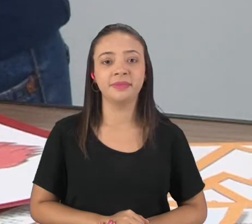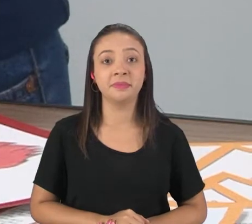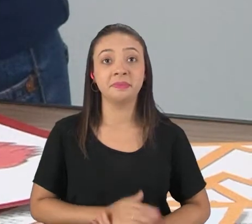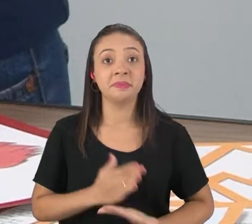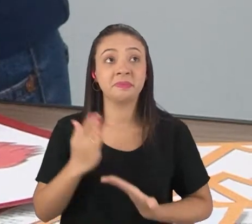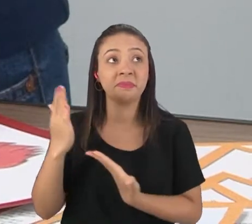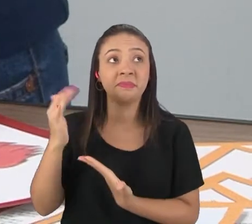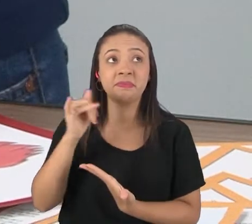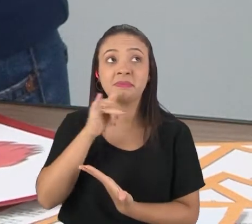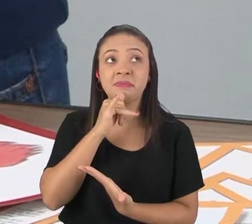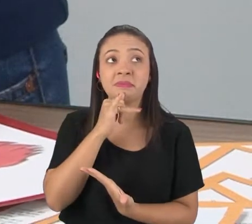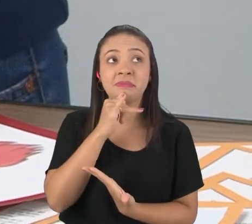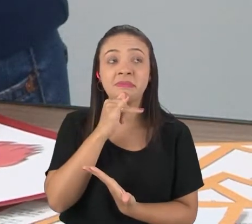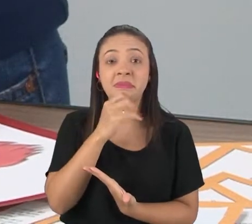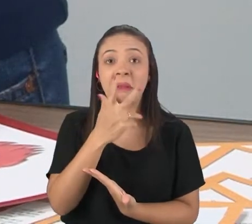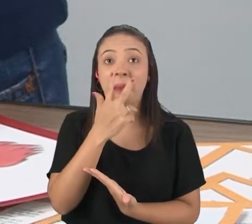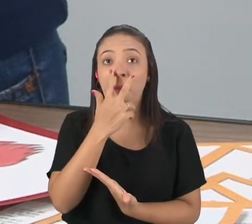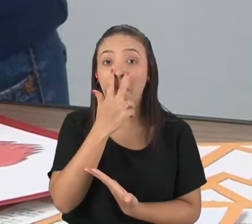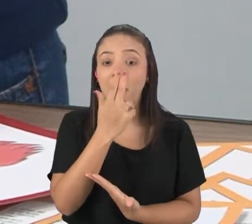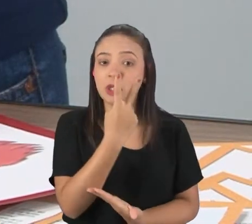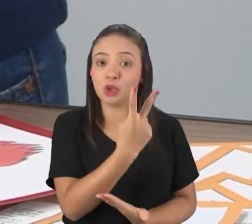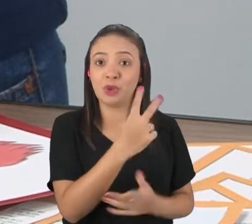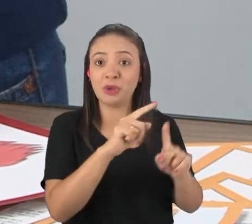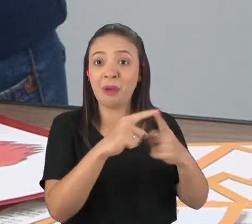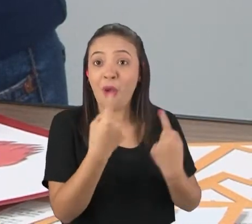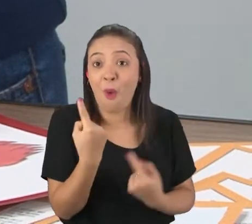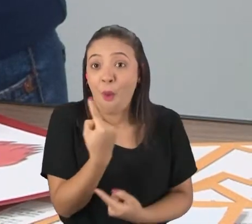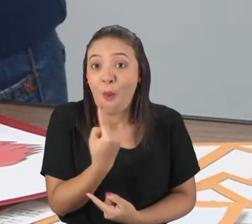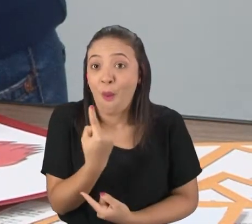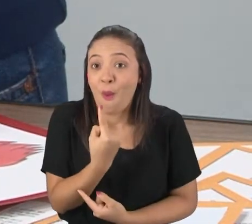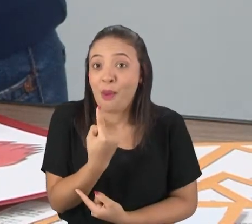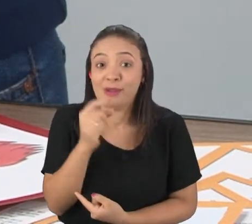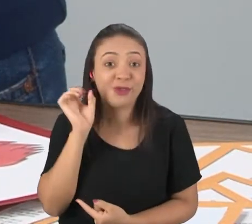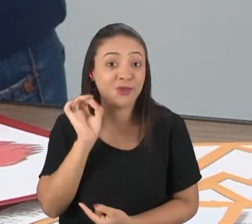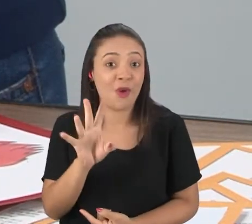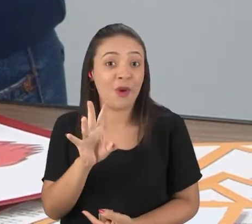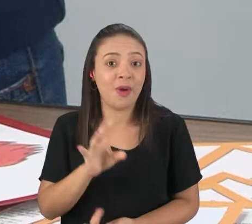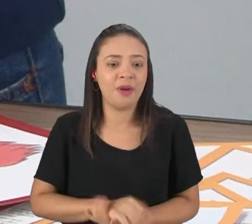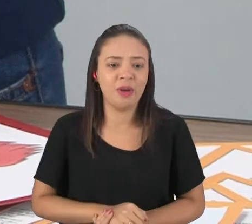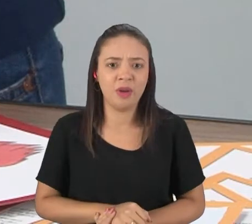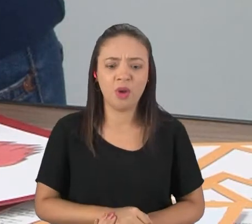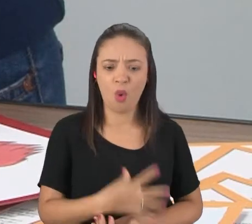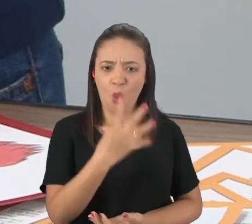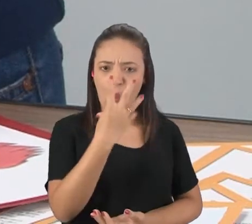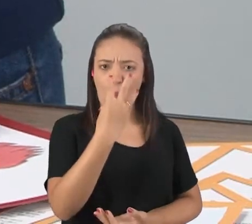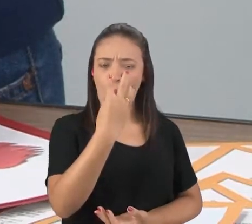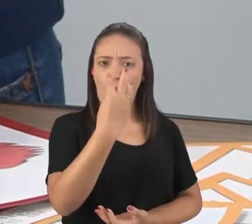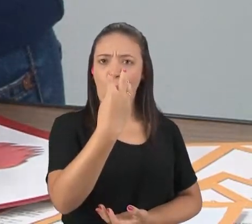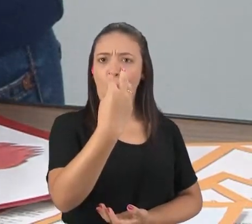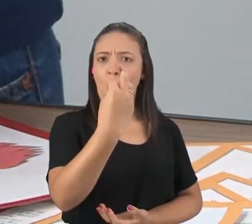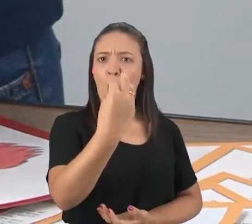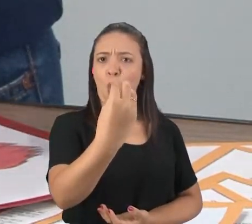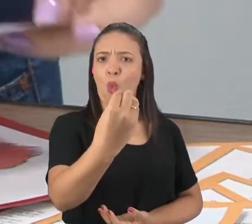E esse aqui que parece ser dois, mas é um só. Um boto que se transforma em